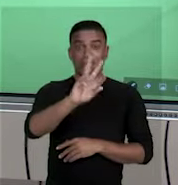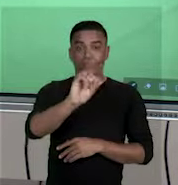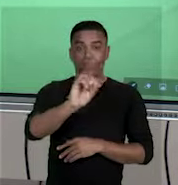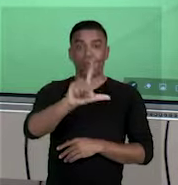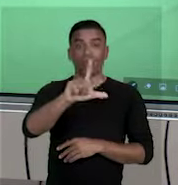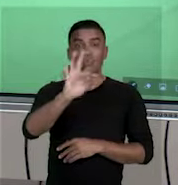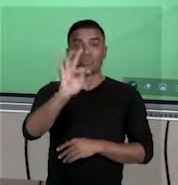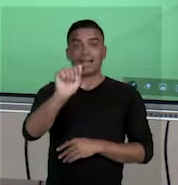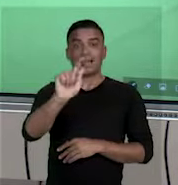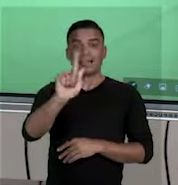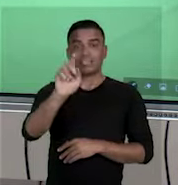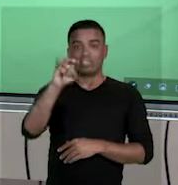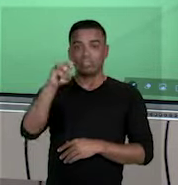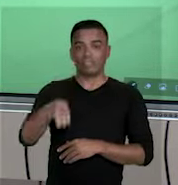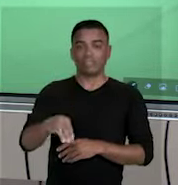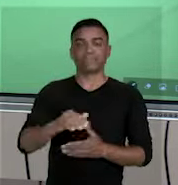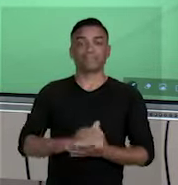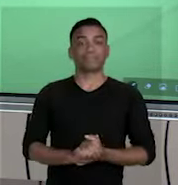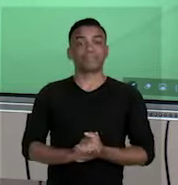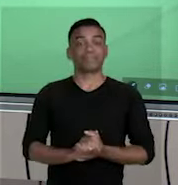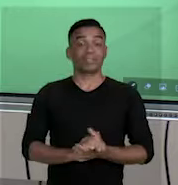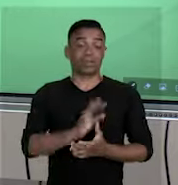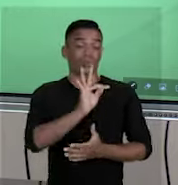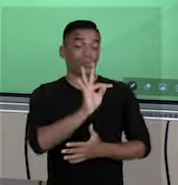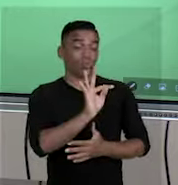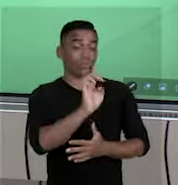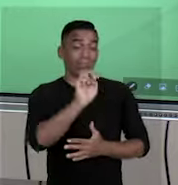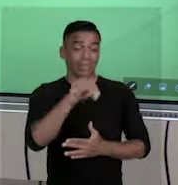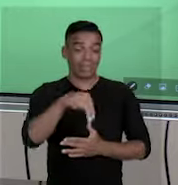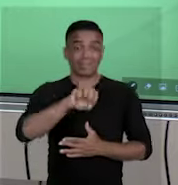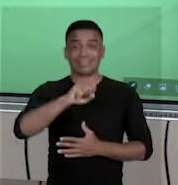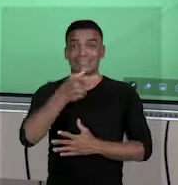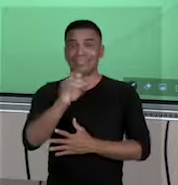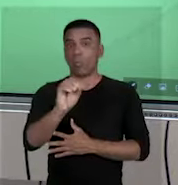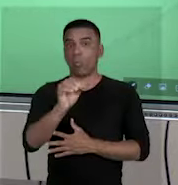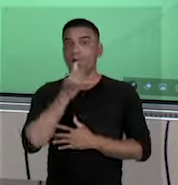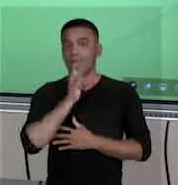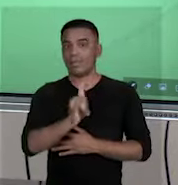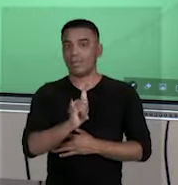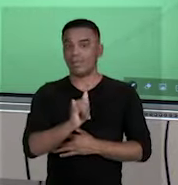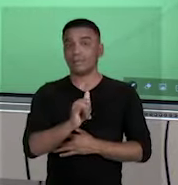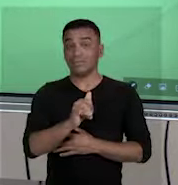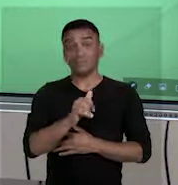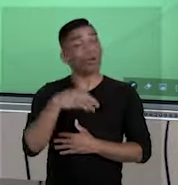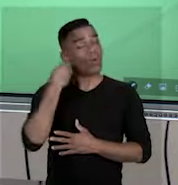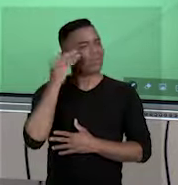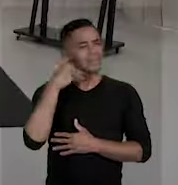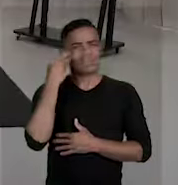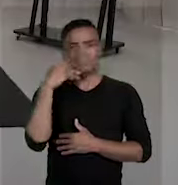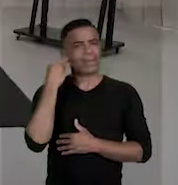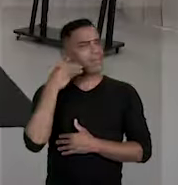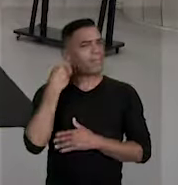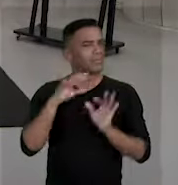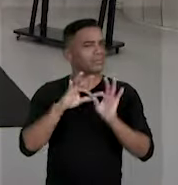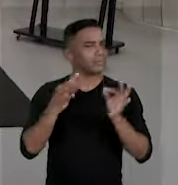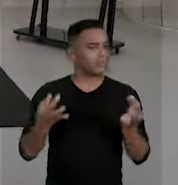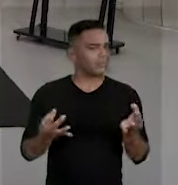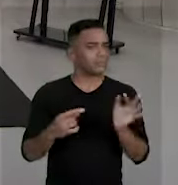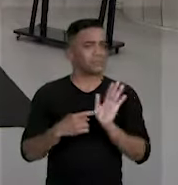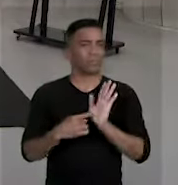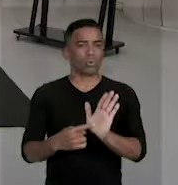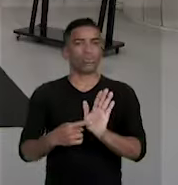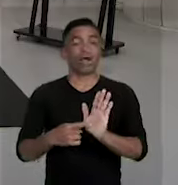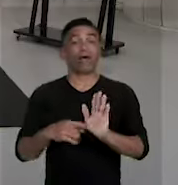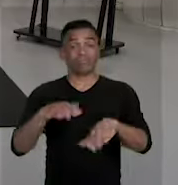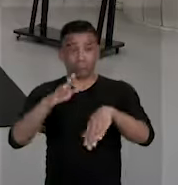da tensão elétrica ou diferença de potencial. Eu trouxe para vocês um experimento que é bem simples, que vocês podem fazer na casa